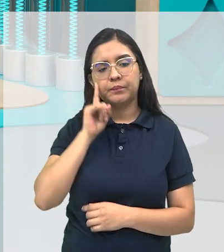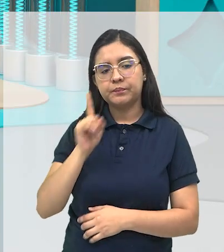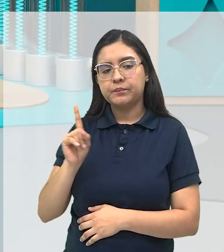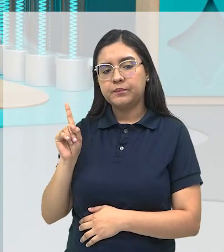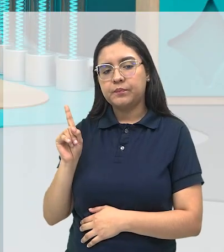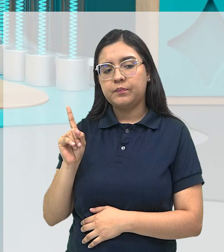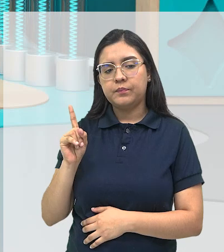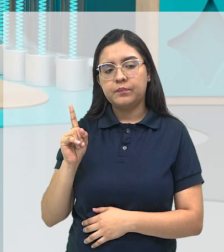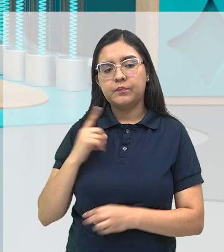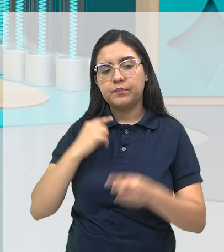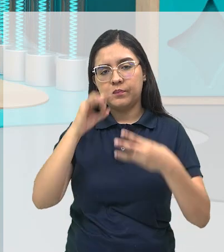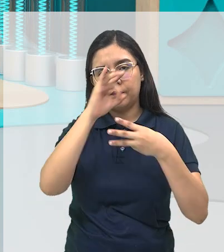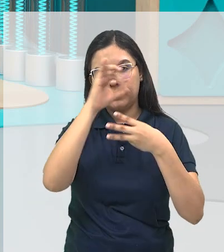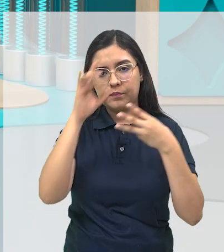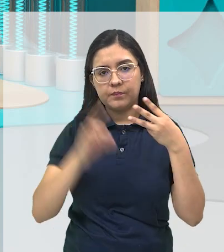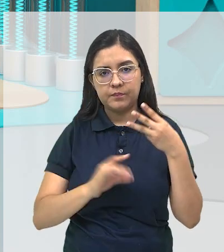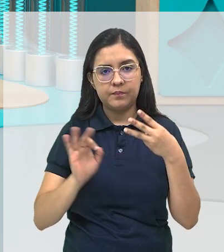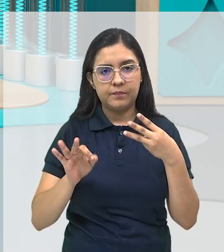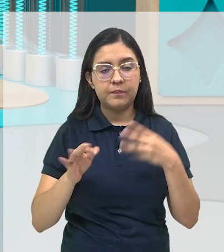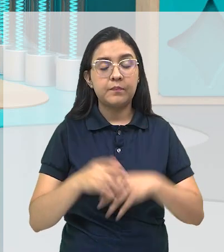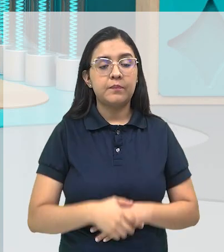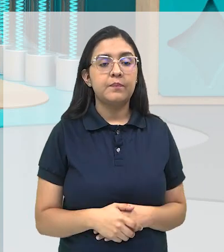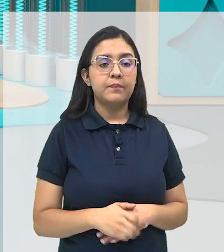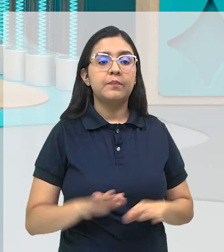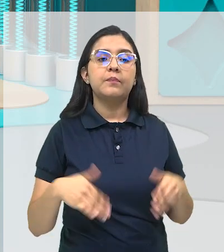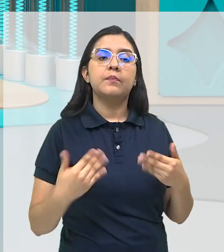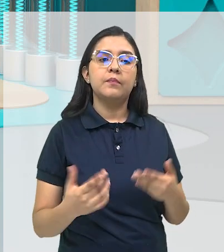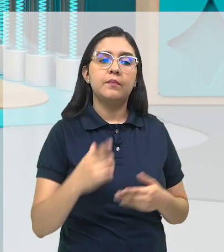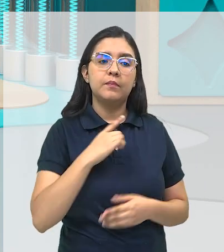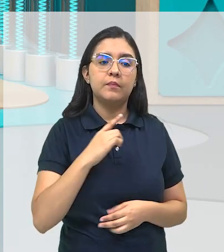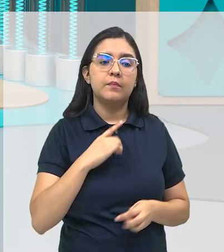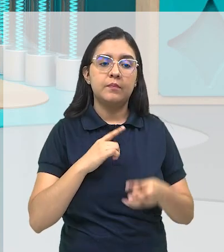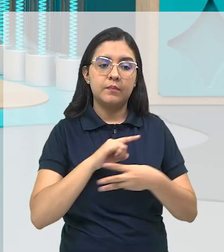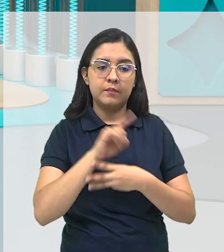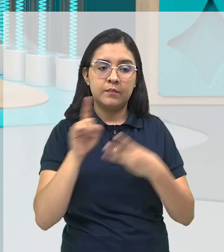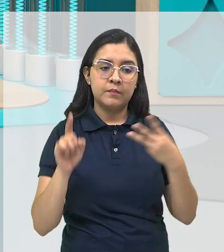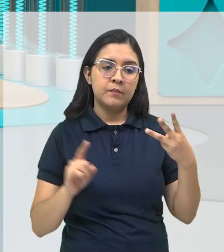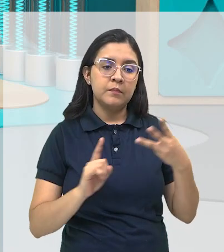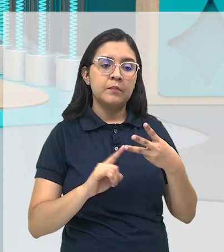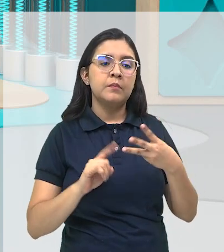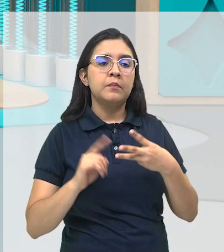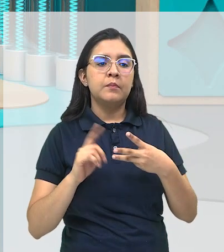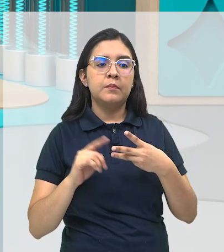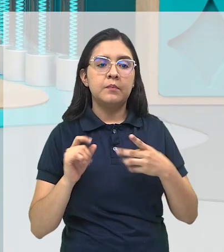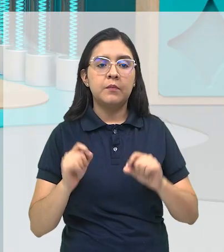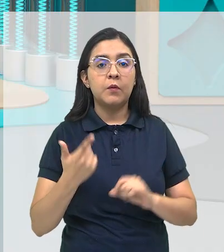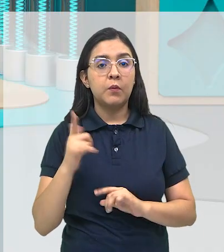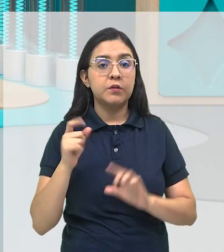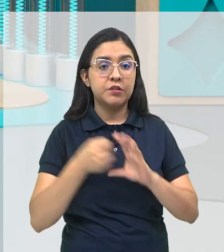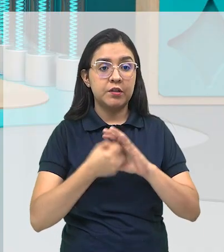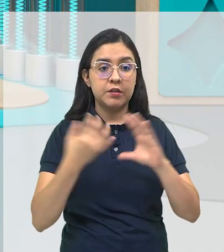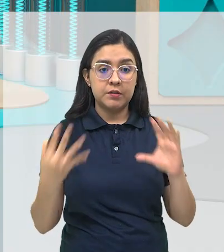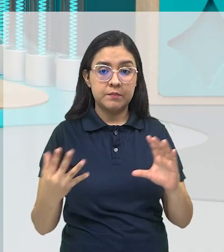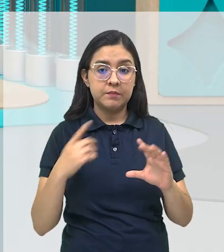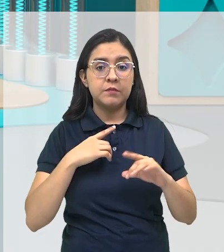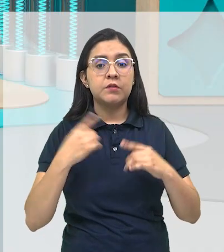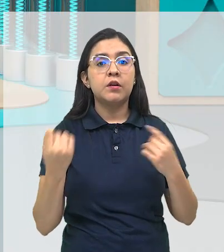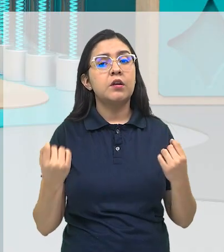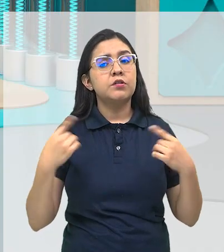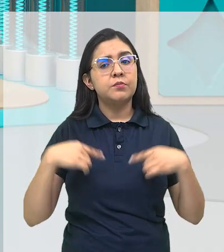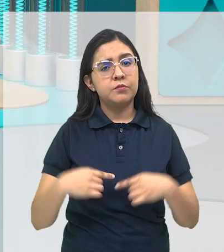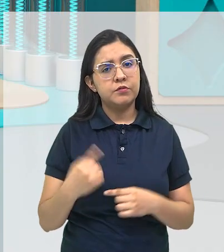como elas são, cada uma delas, tá bom? No sabre e na espada, olha só outras características, as disputas